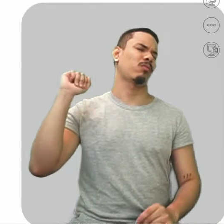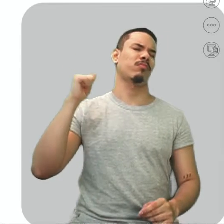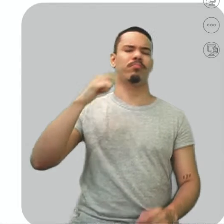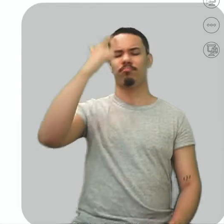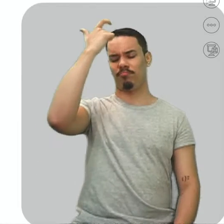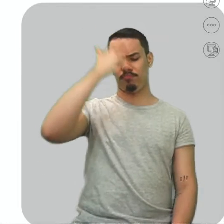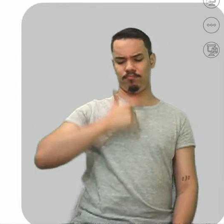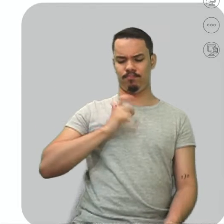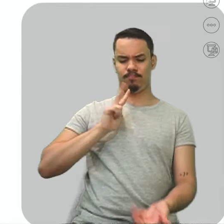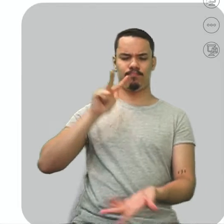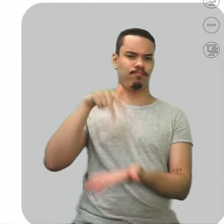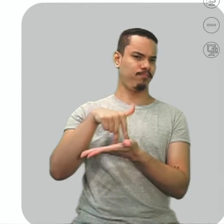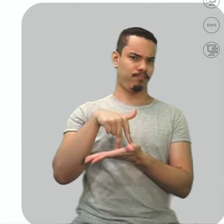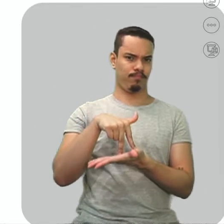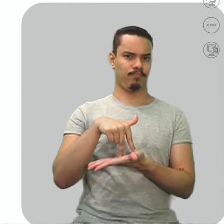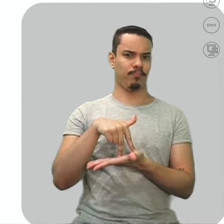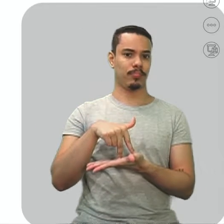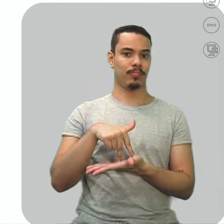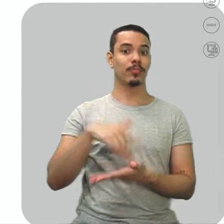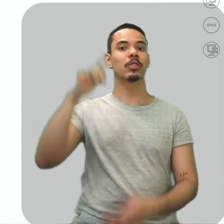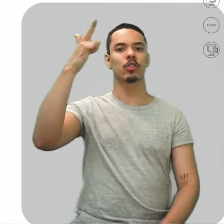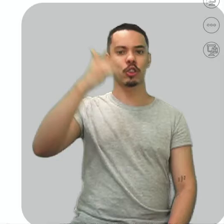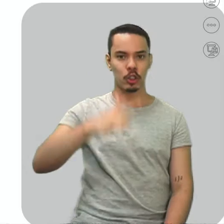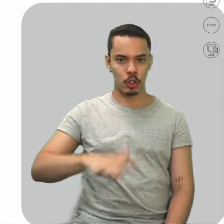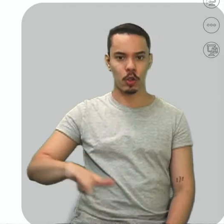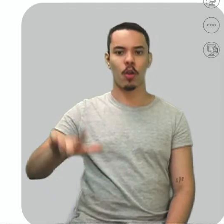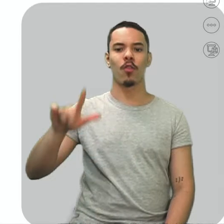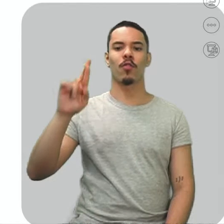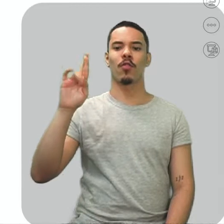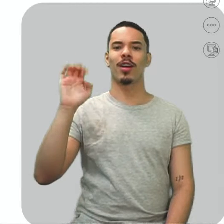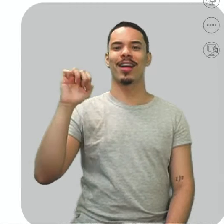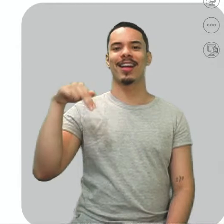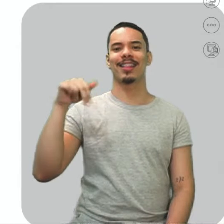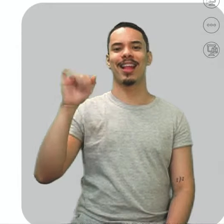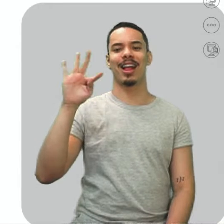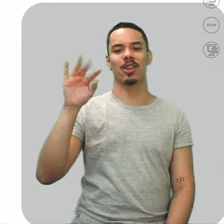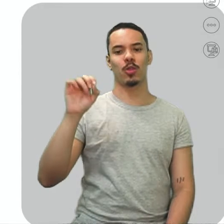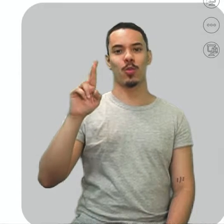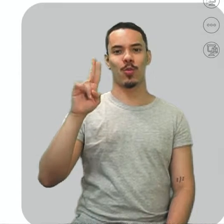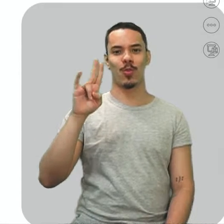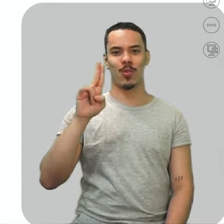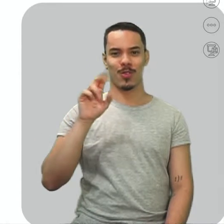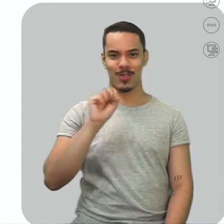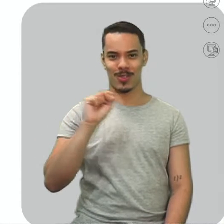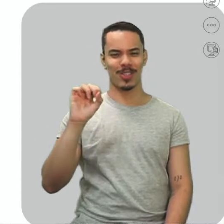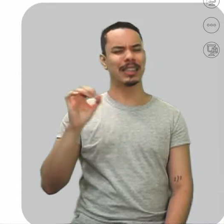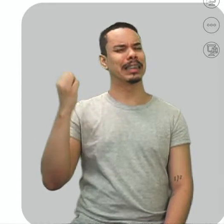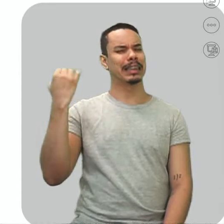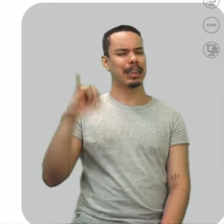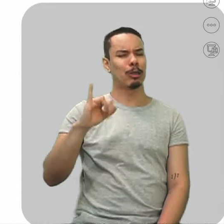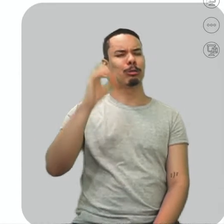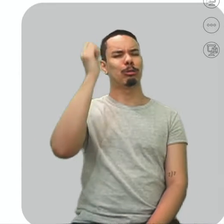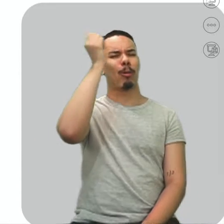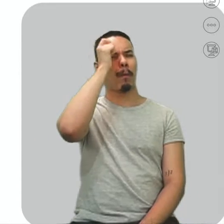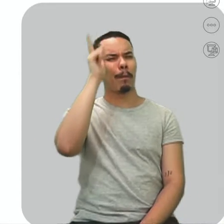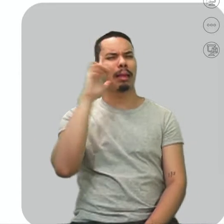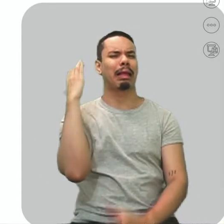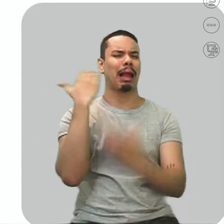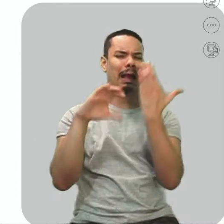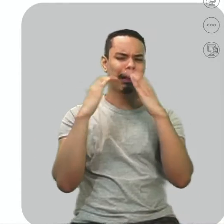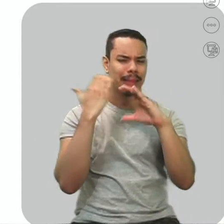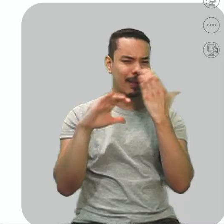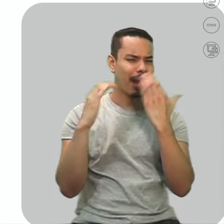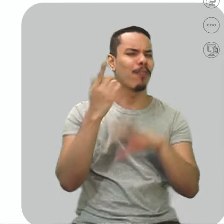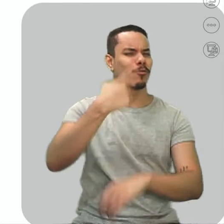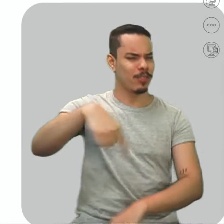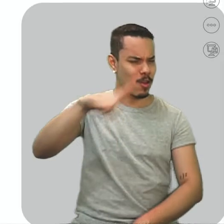alguém Mais Uma Vez Renato usar a gente se eu soubesse cantar madrinha dá um show aqui mais a